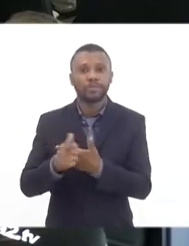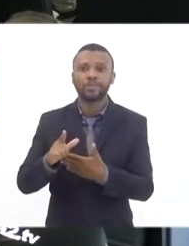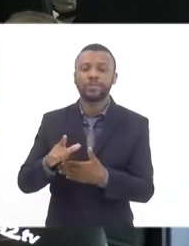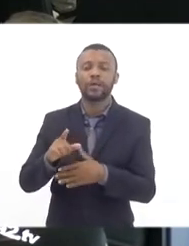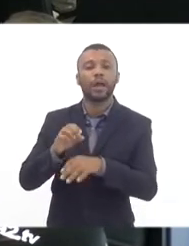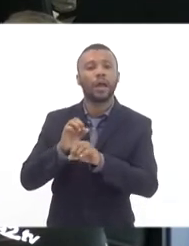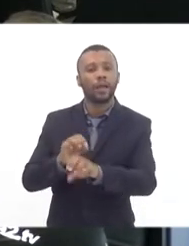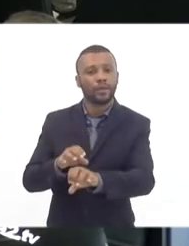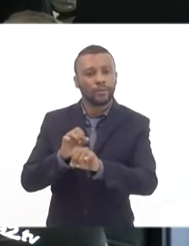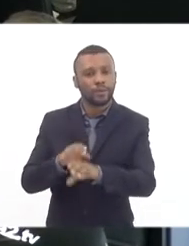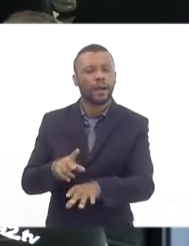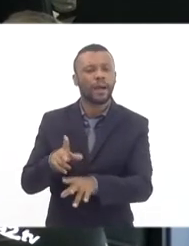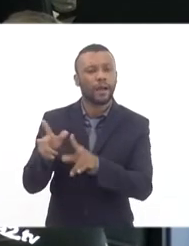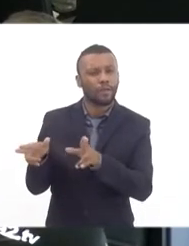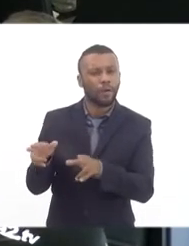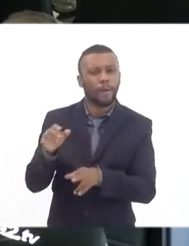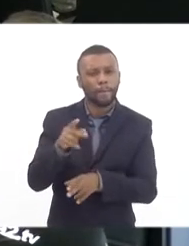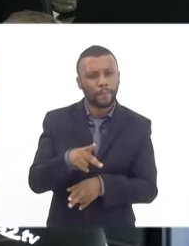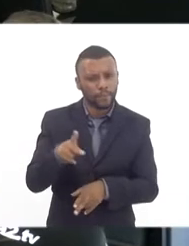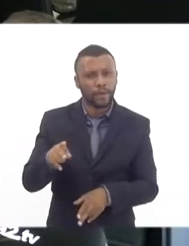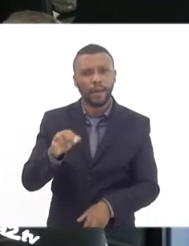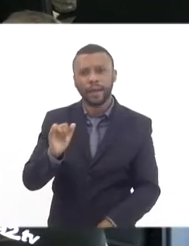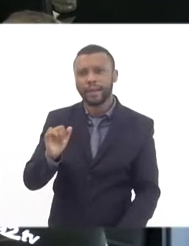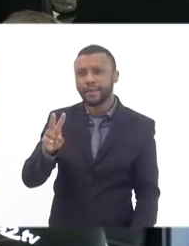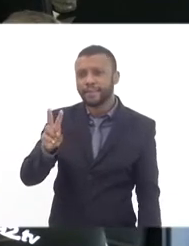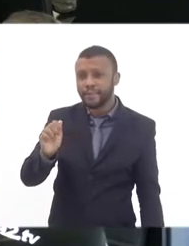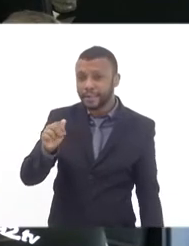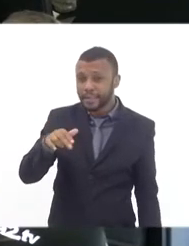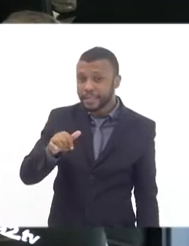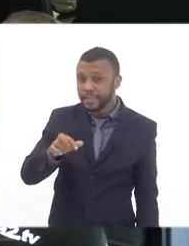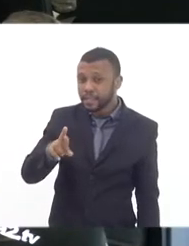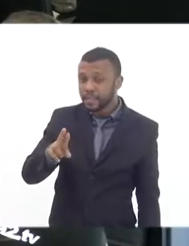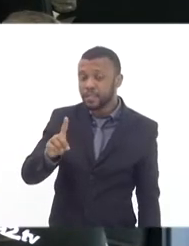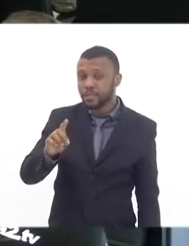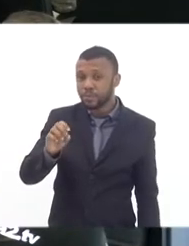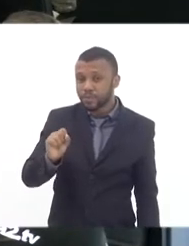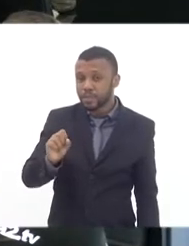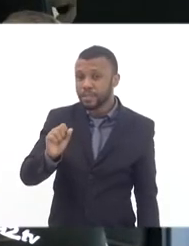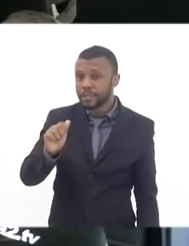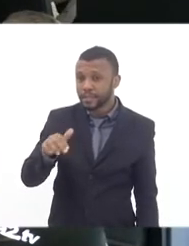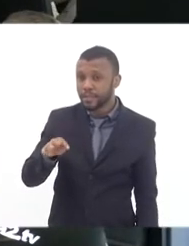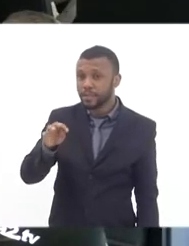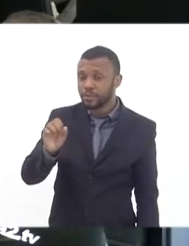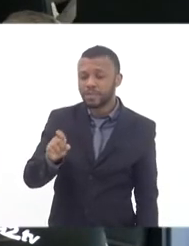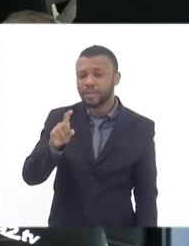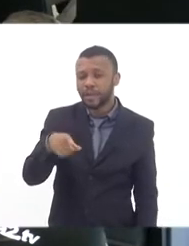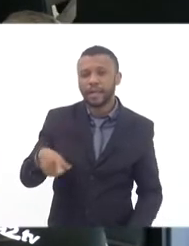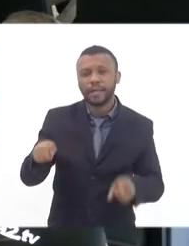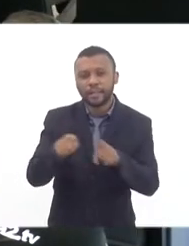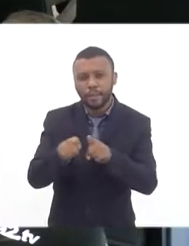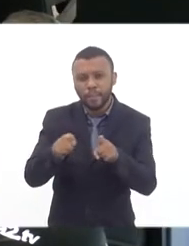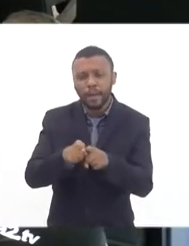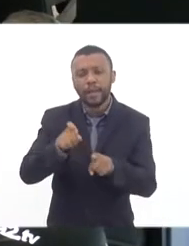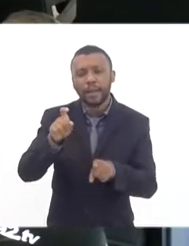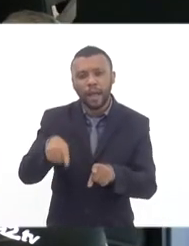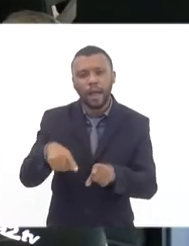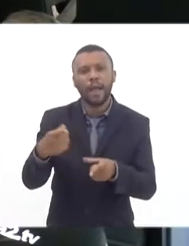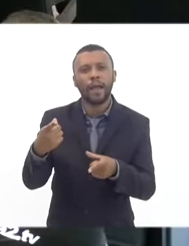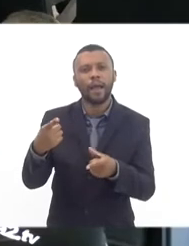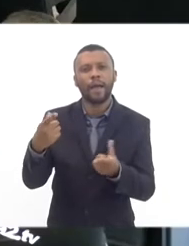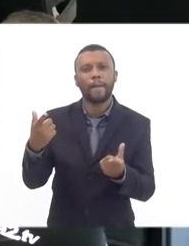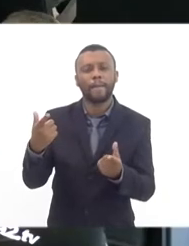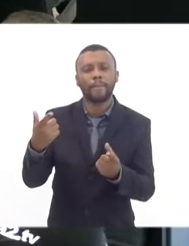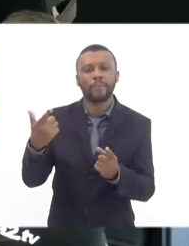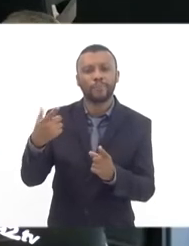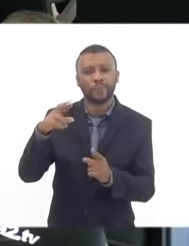o professor Ivani dos Santos, foi meu professor também, que é também